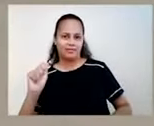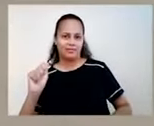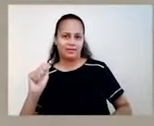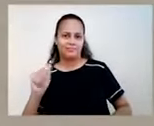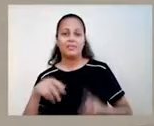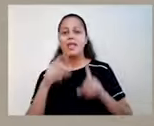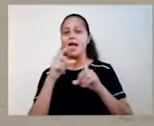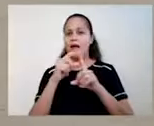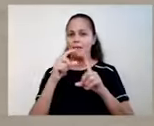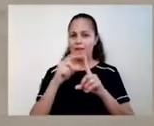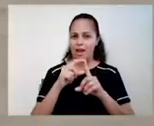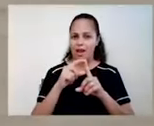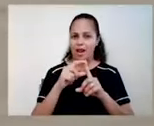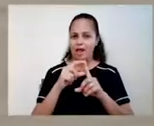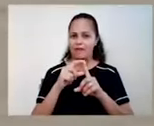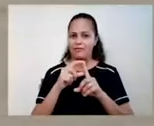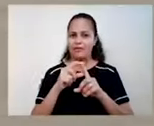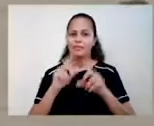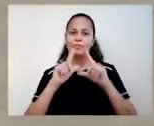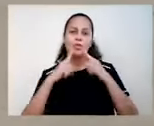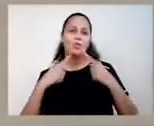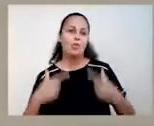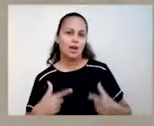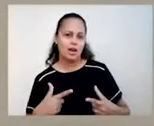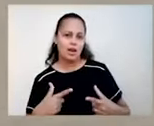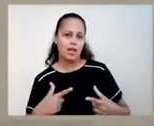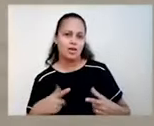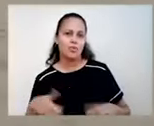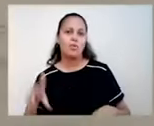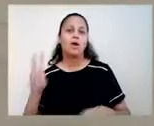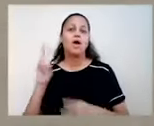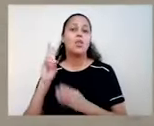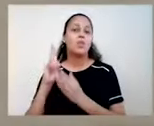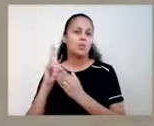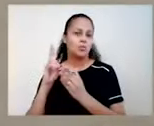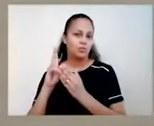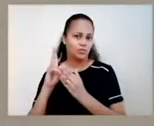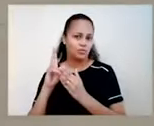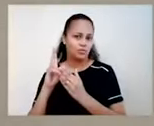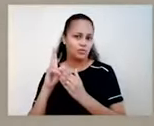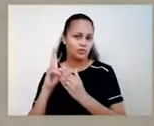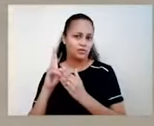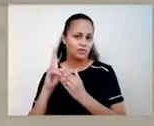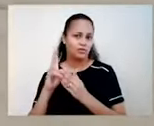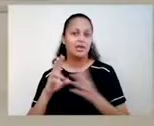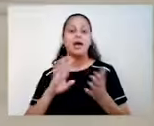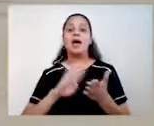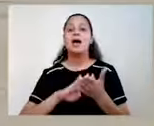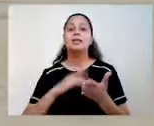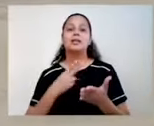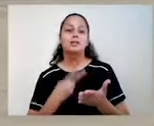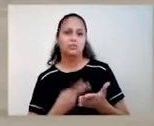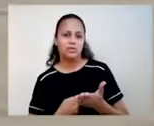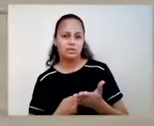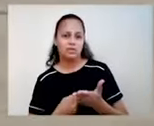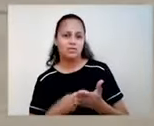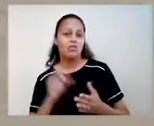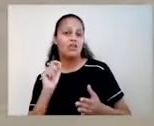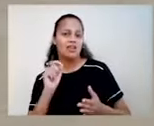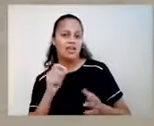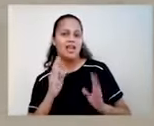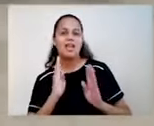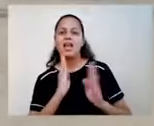Jaguar é uma palavra de origem tupi-guarani e é pronunciada como iawara e pode ser traduzida como aquele